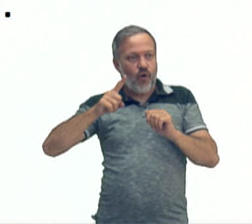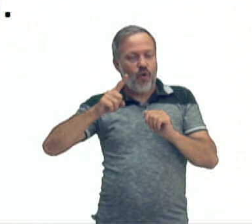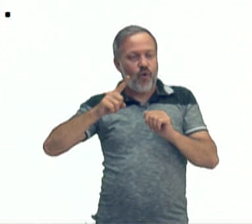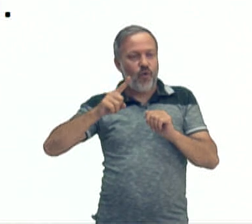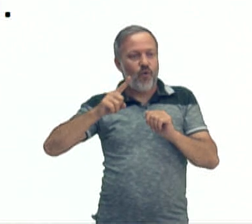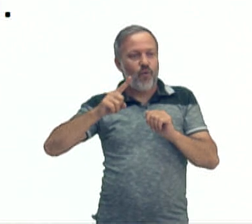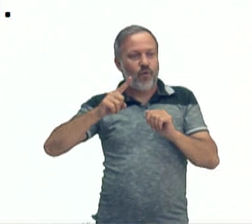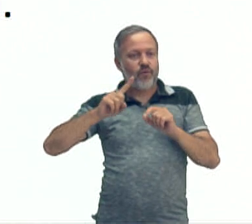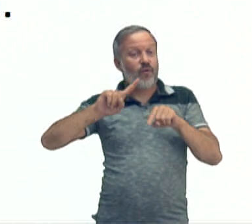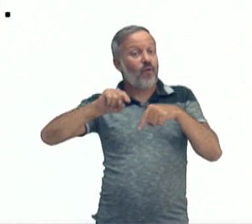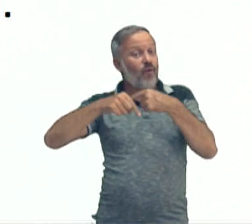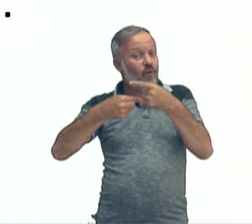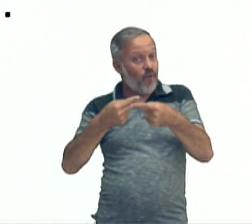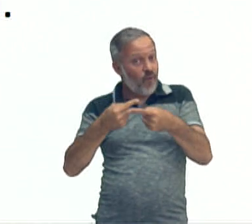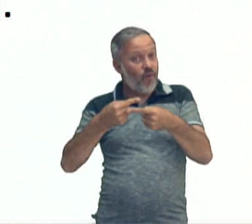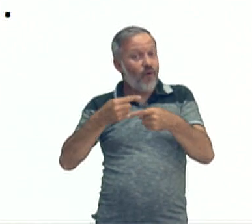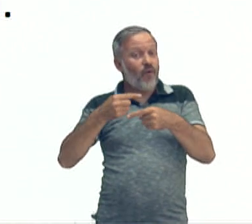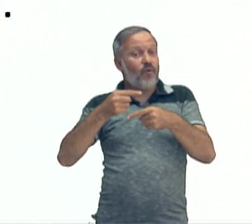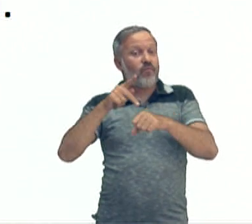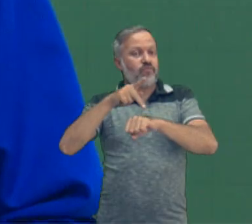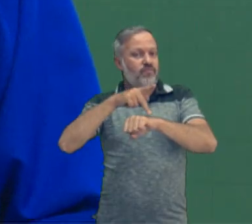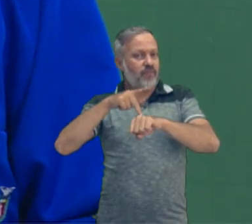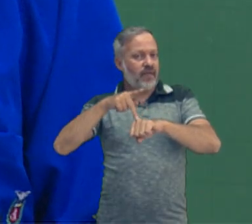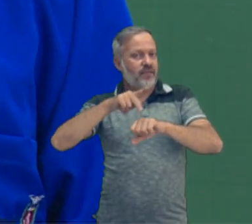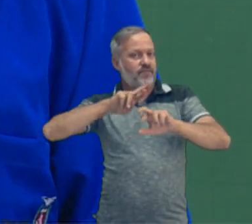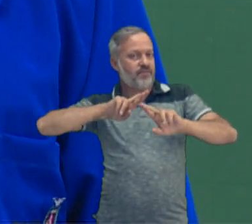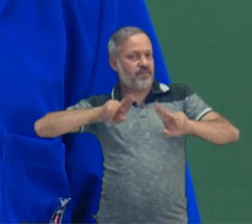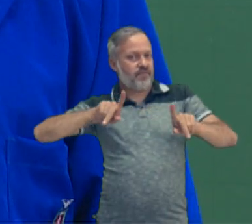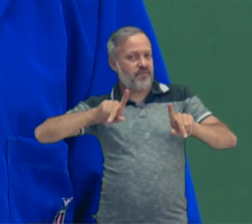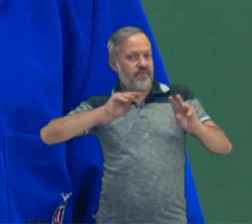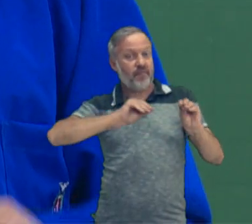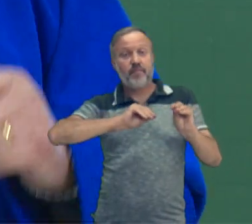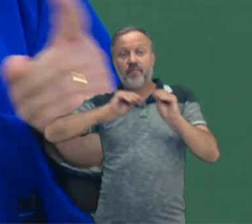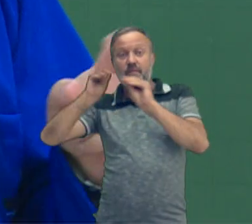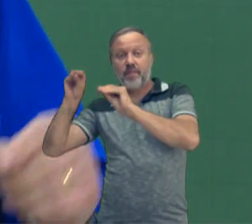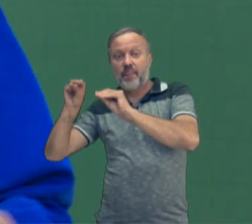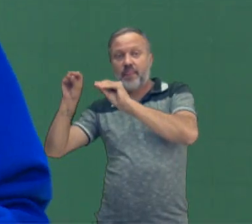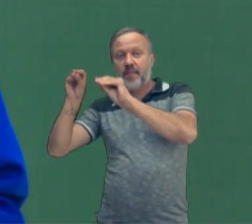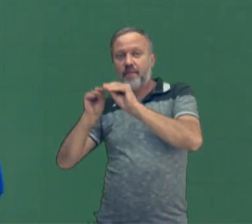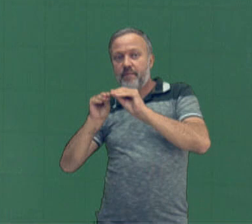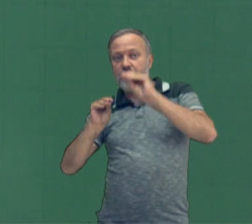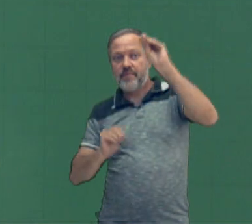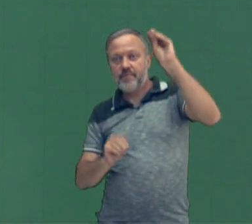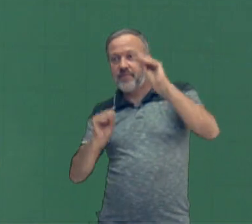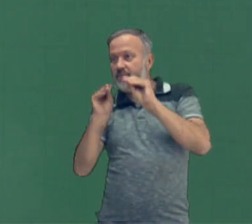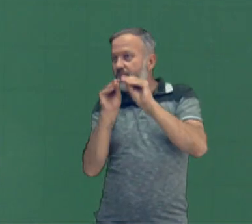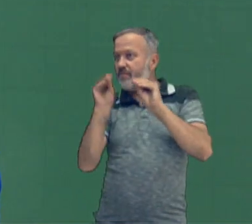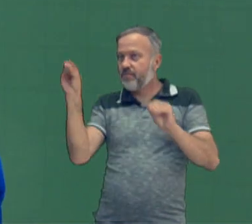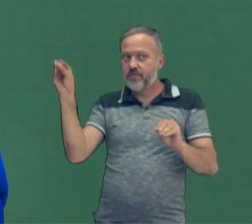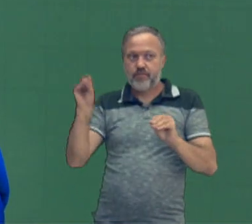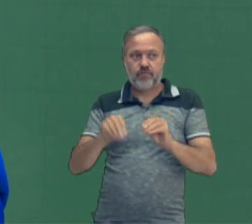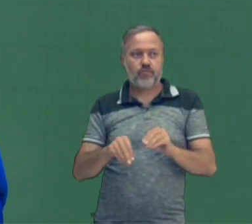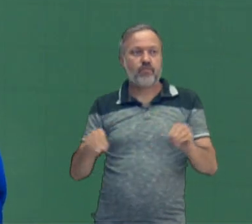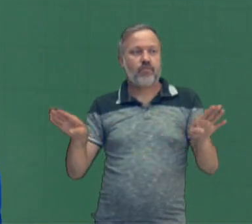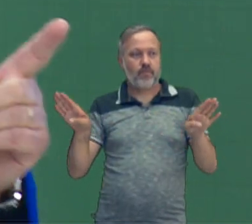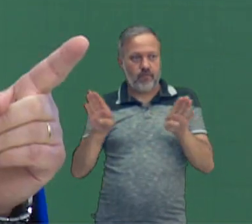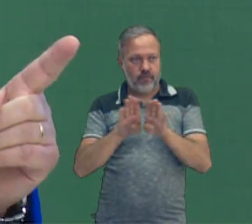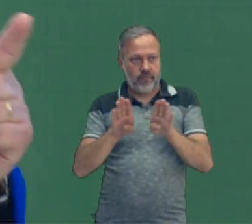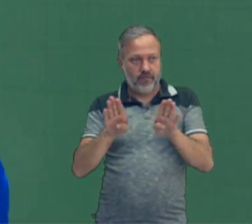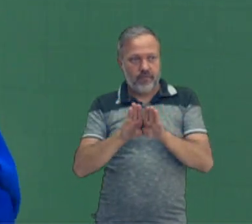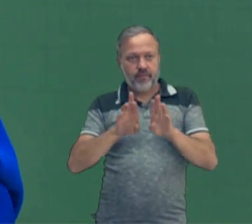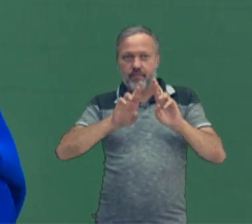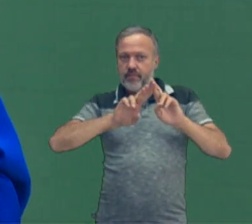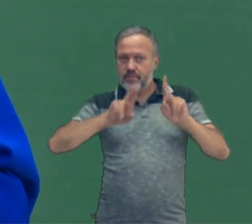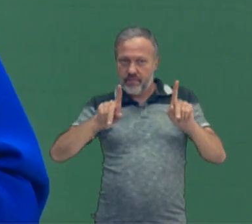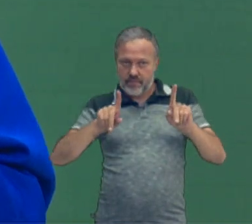mesmo estado, né? Ou então, pode ser externa, entre países. Também vimos as diferenças de